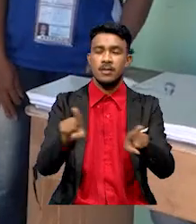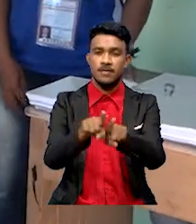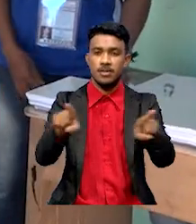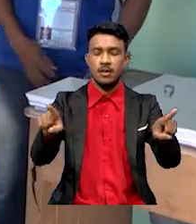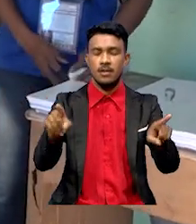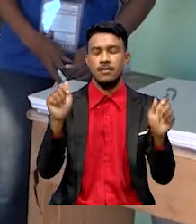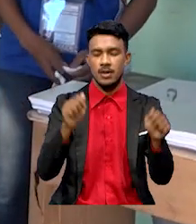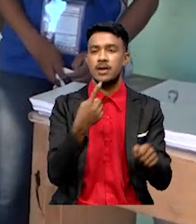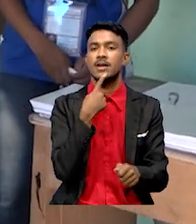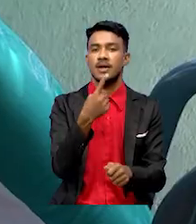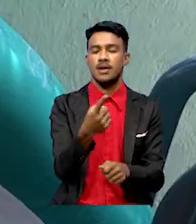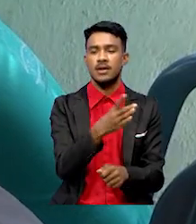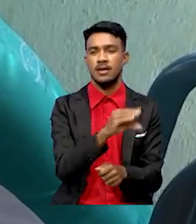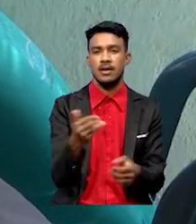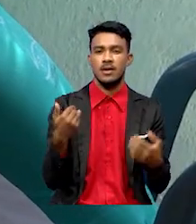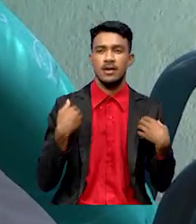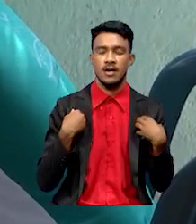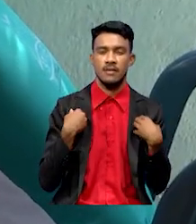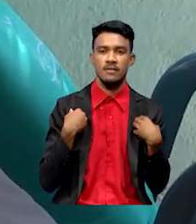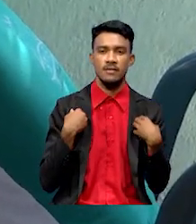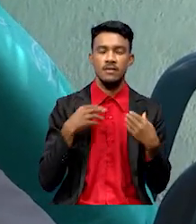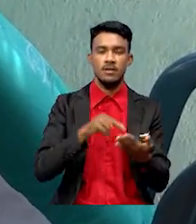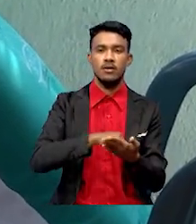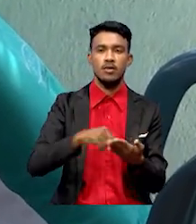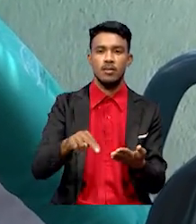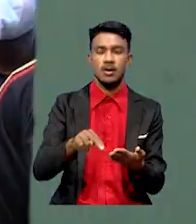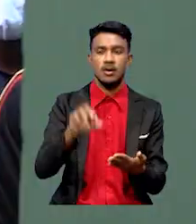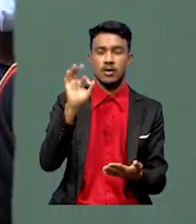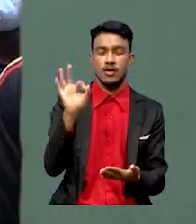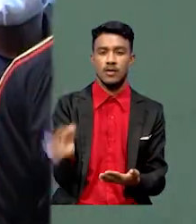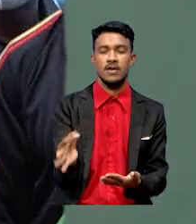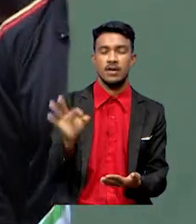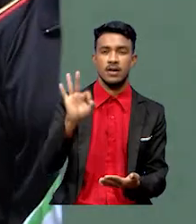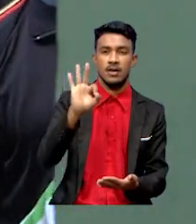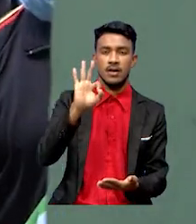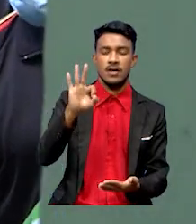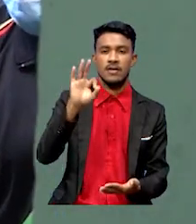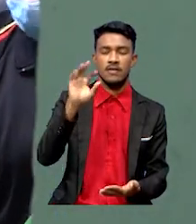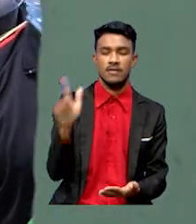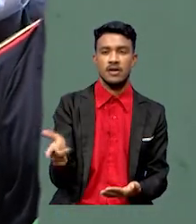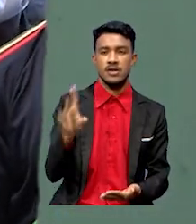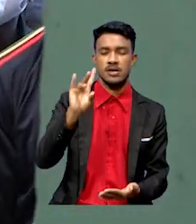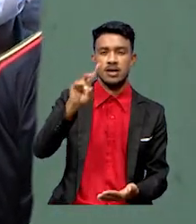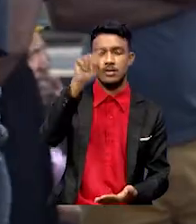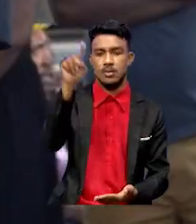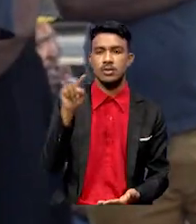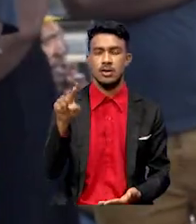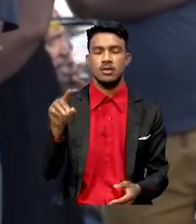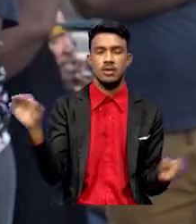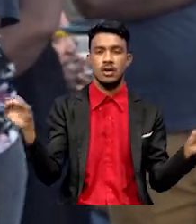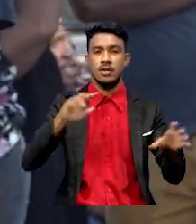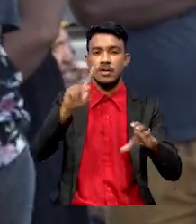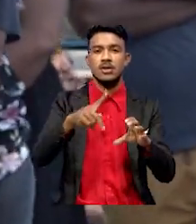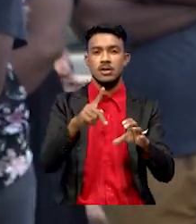ia ia por volta de 20% 27% ne bem la participa.